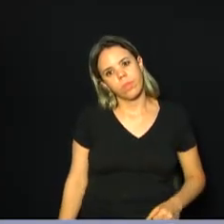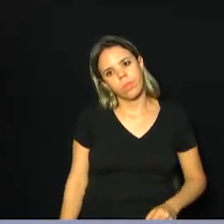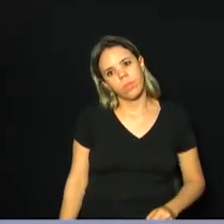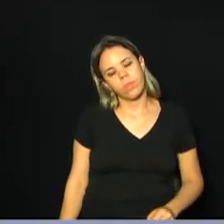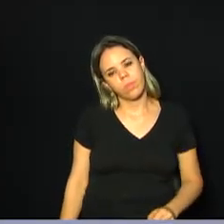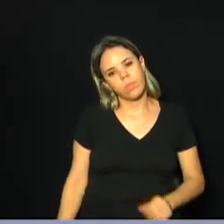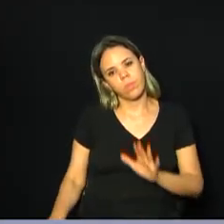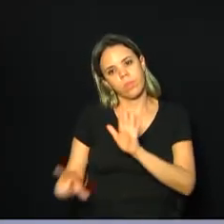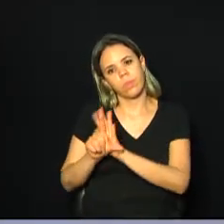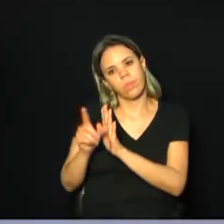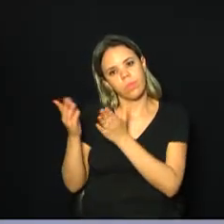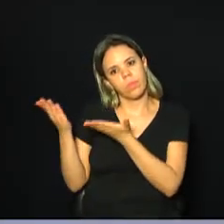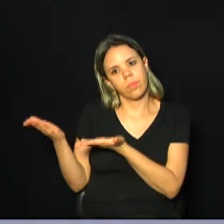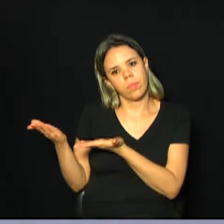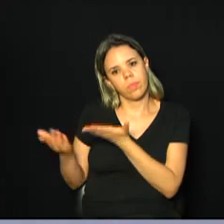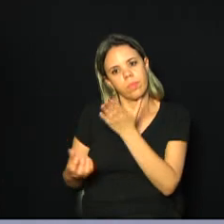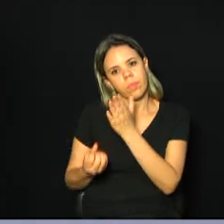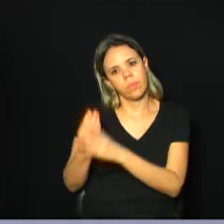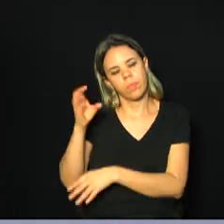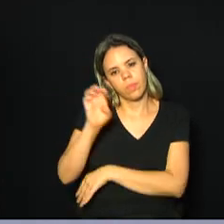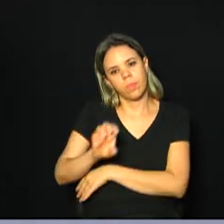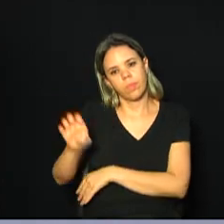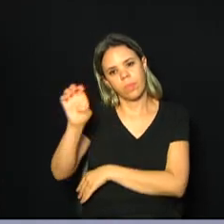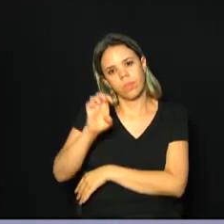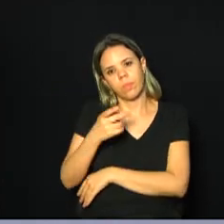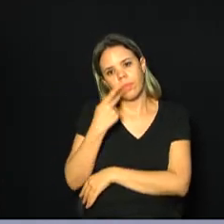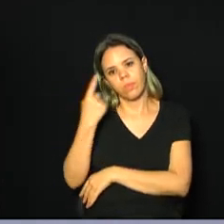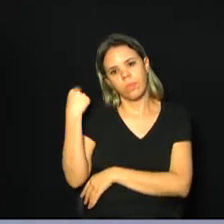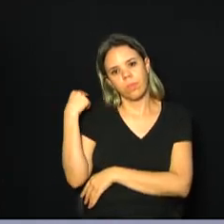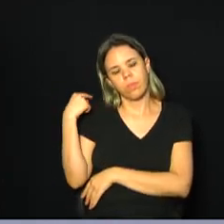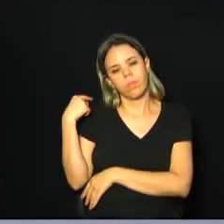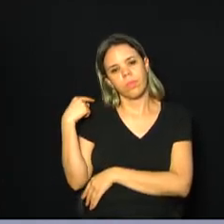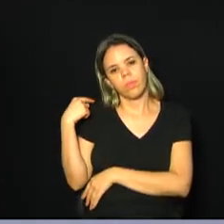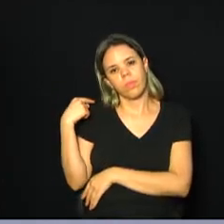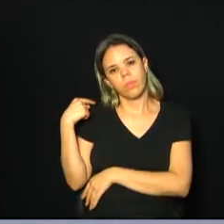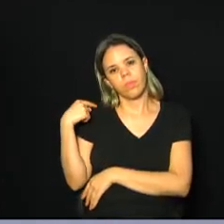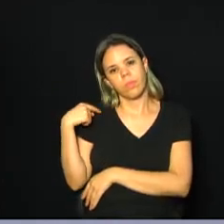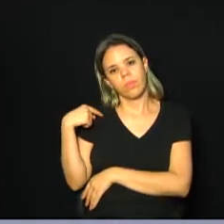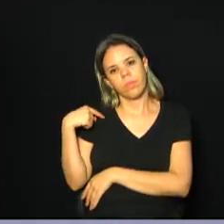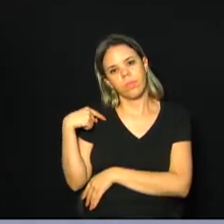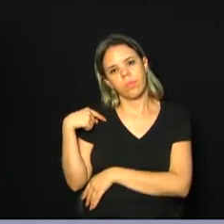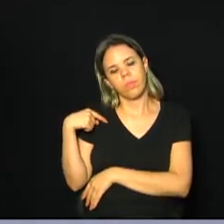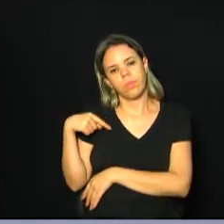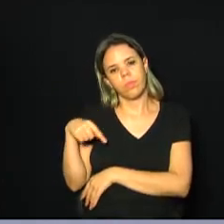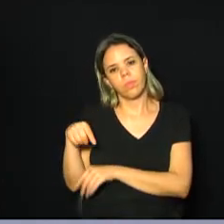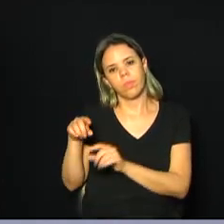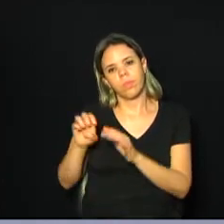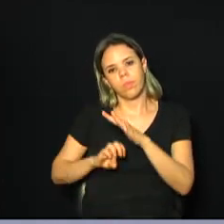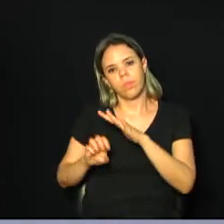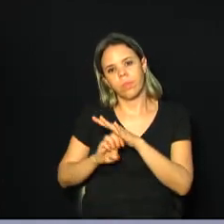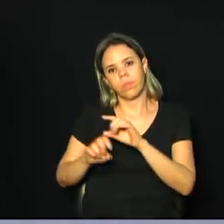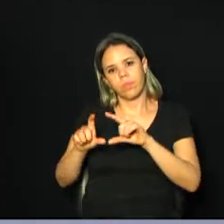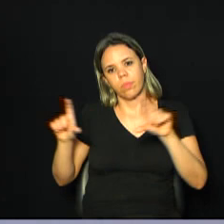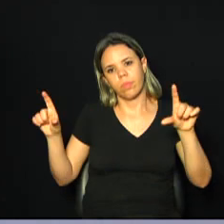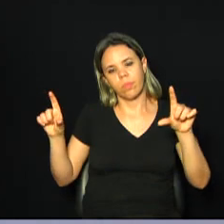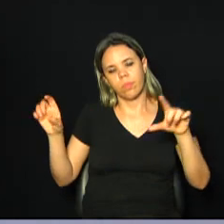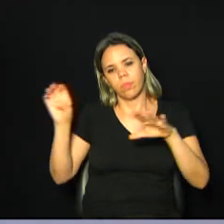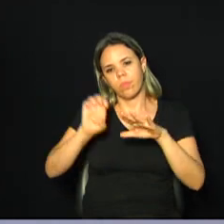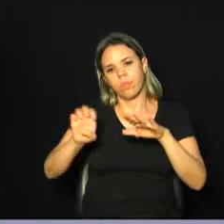Essa lei, ela nasceu na Europa, como eu disse há pouco tempo atrás, que é a General Data Protection Regulation, que veio da